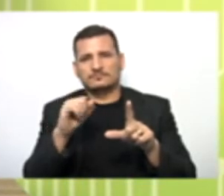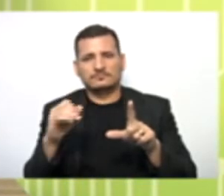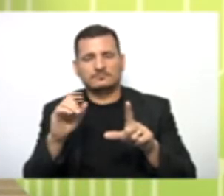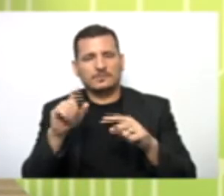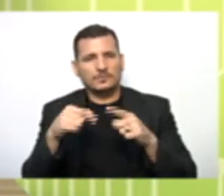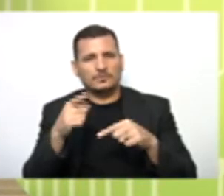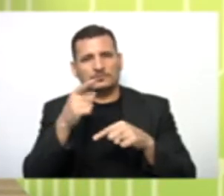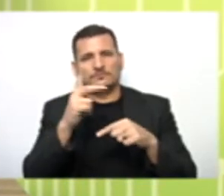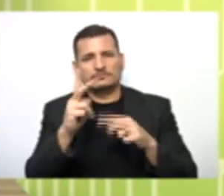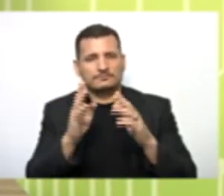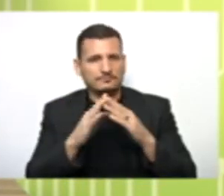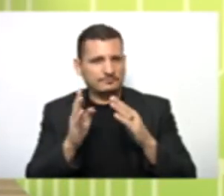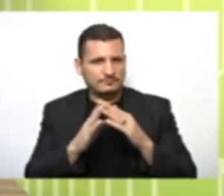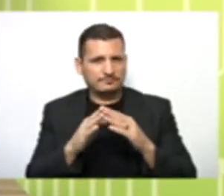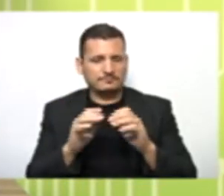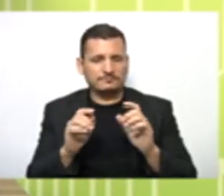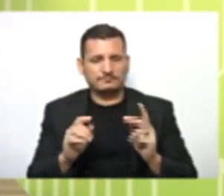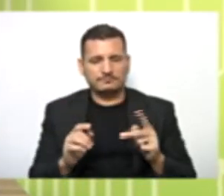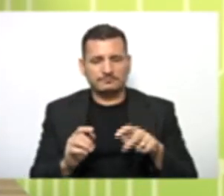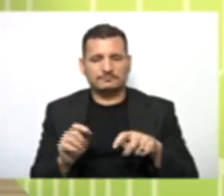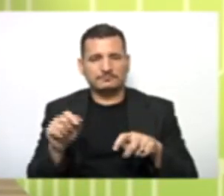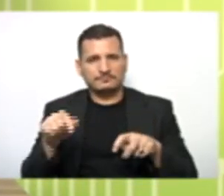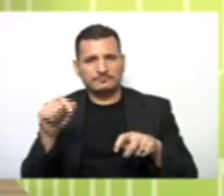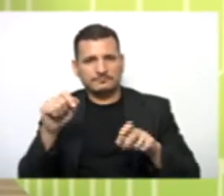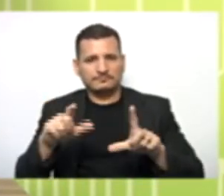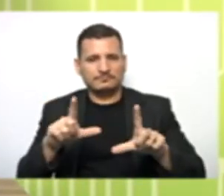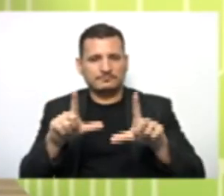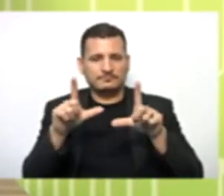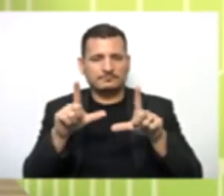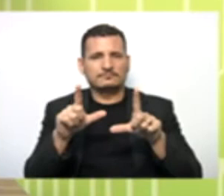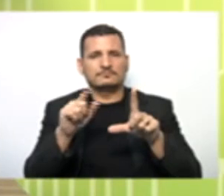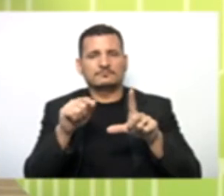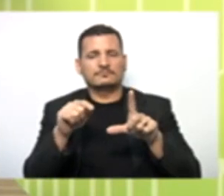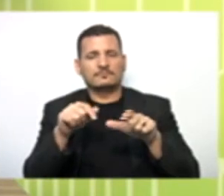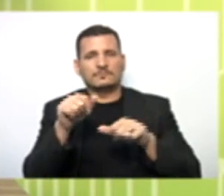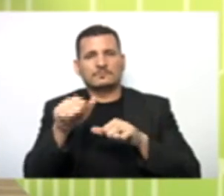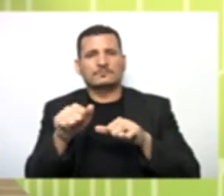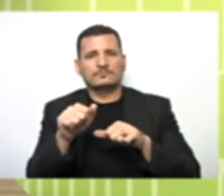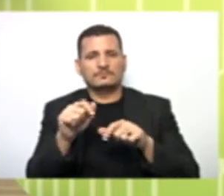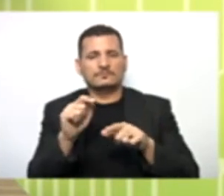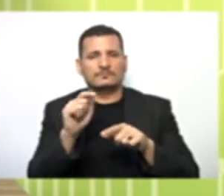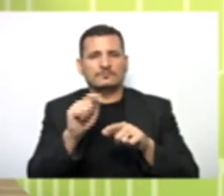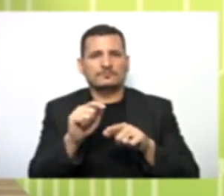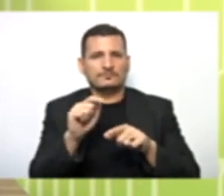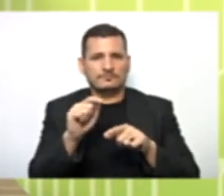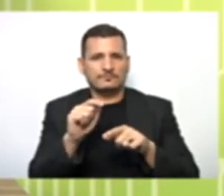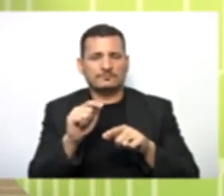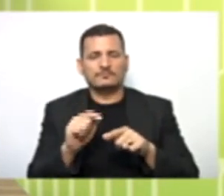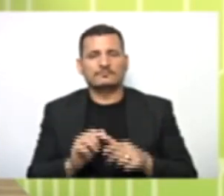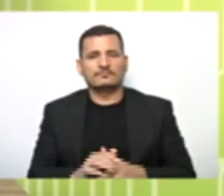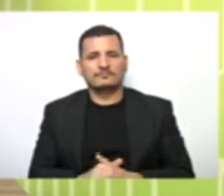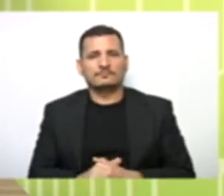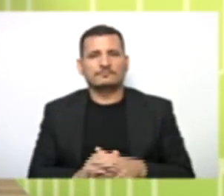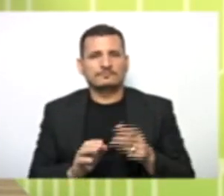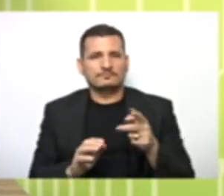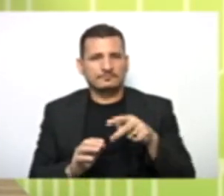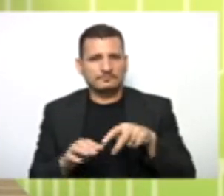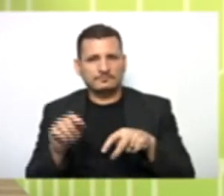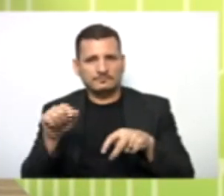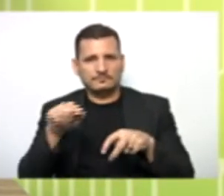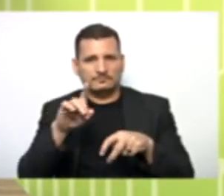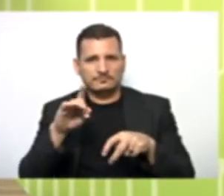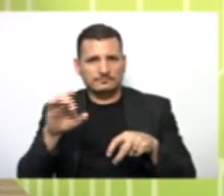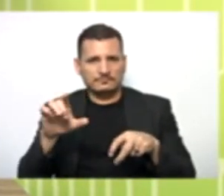um programa, um editor de texto, alguma coisa, altere e manda lá, Ctrl Alt Del, gerenciador de tarefas,